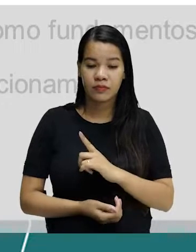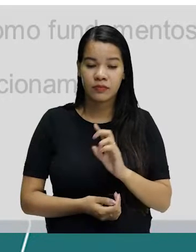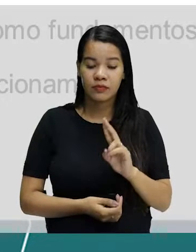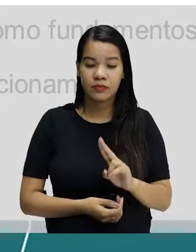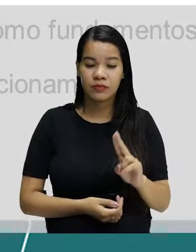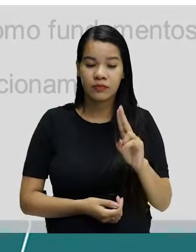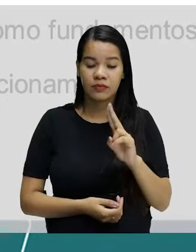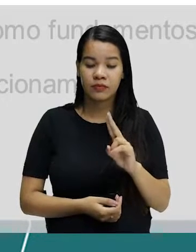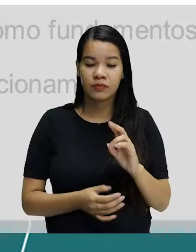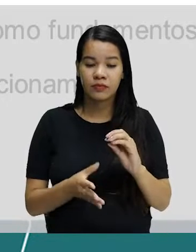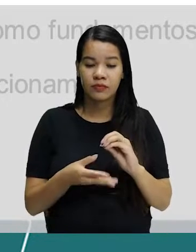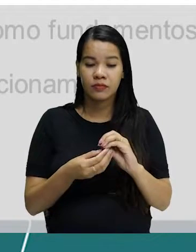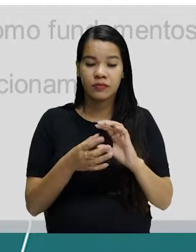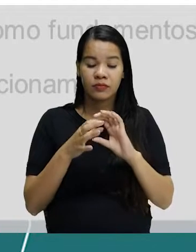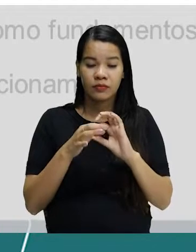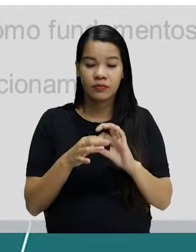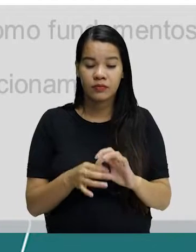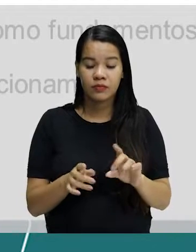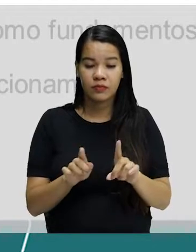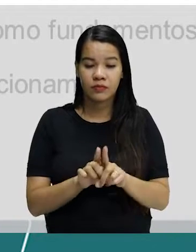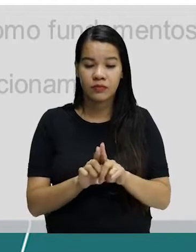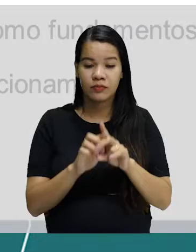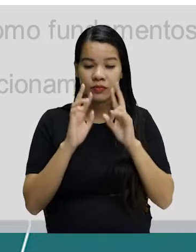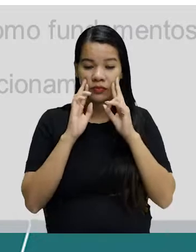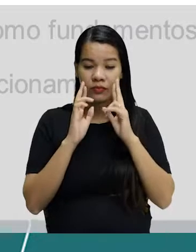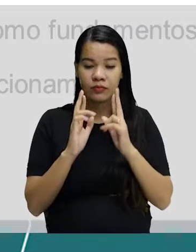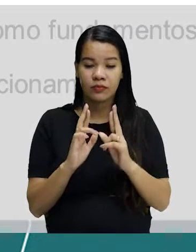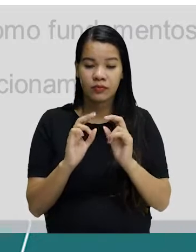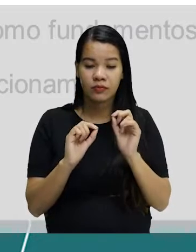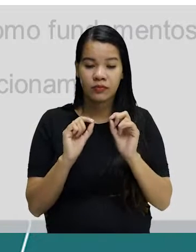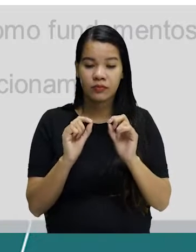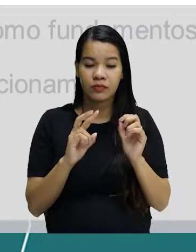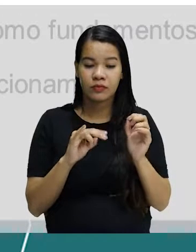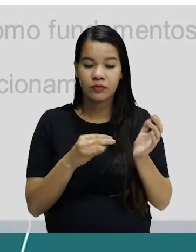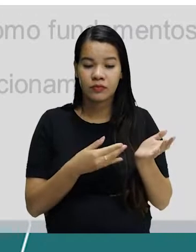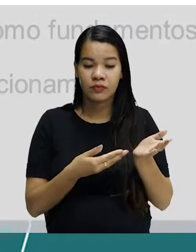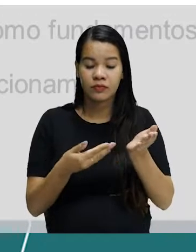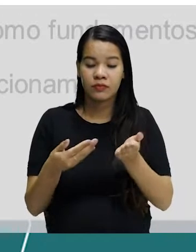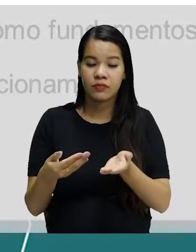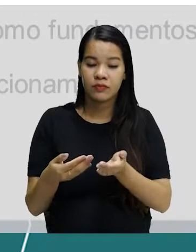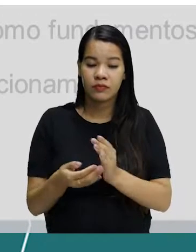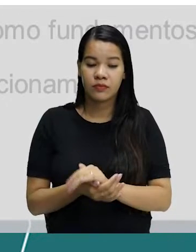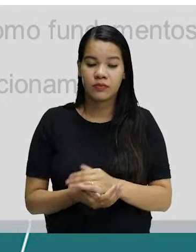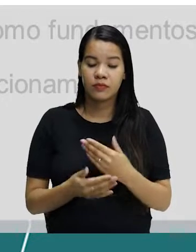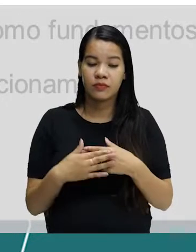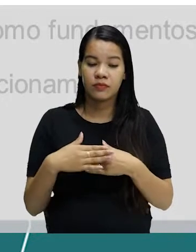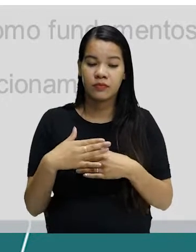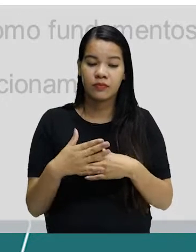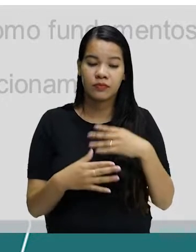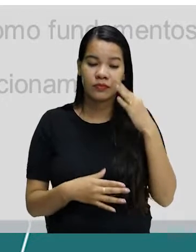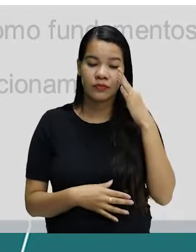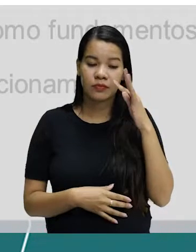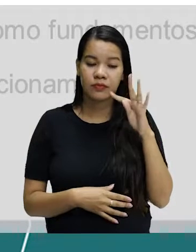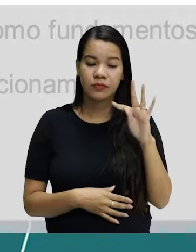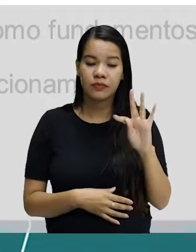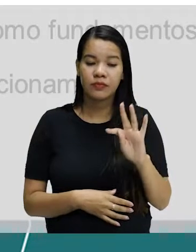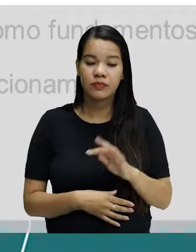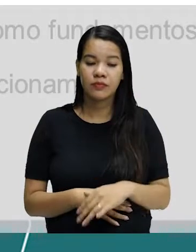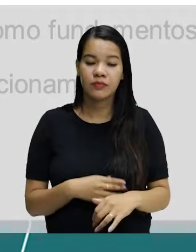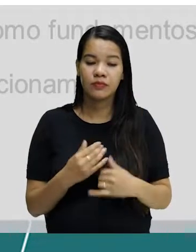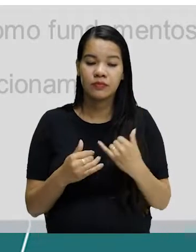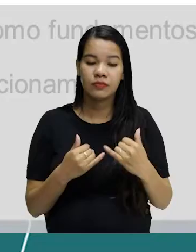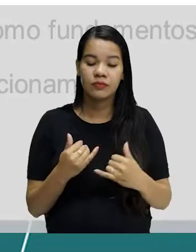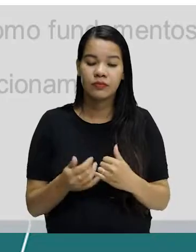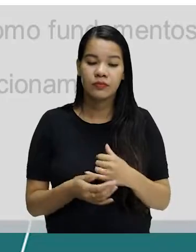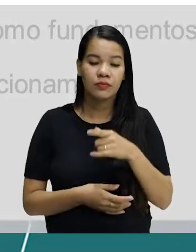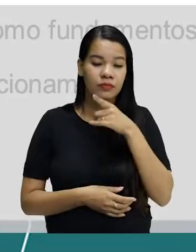o respeito a isso é que dá, né, a condição dela. Seguindo a teoria dos jogos, eu sabia que